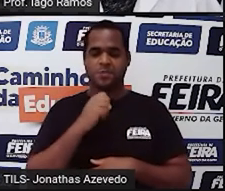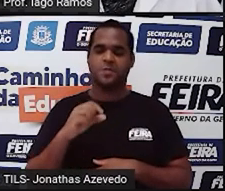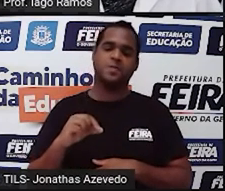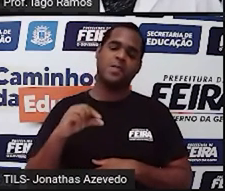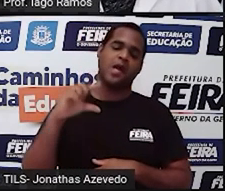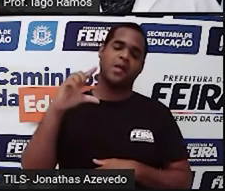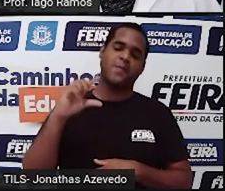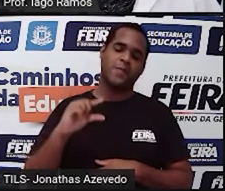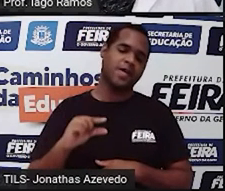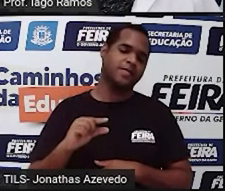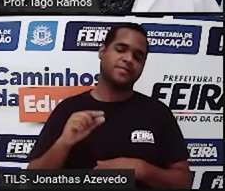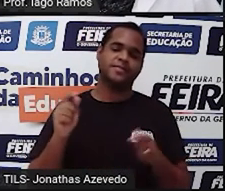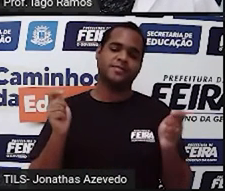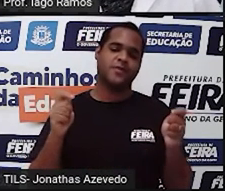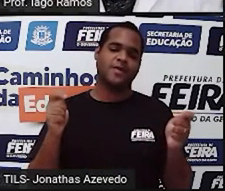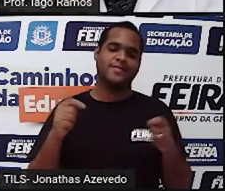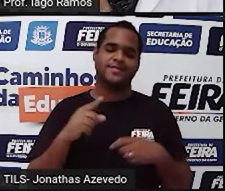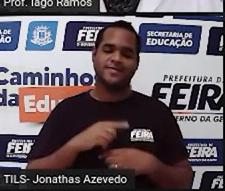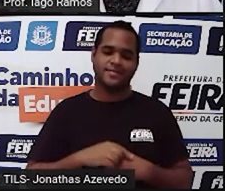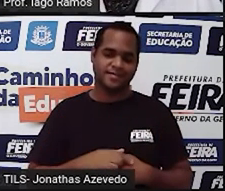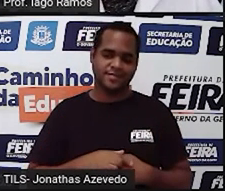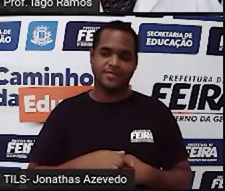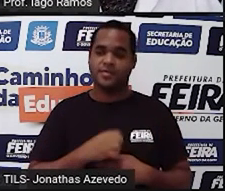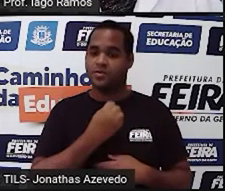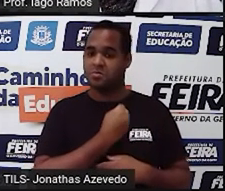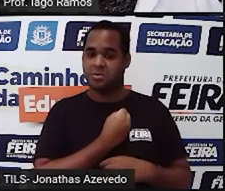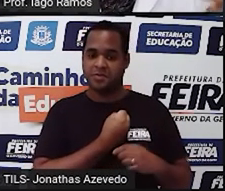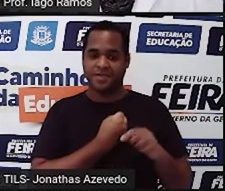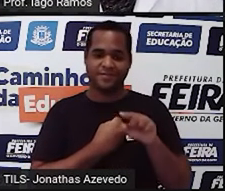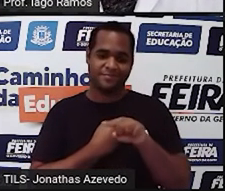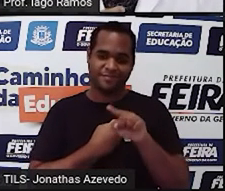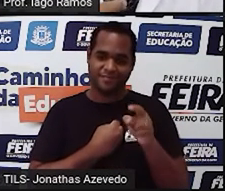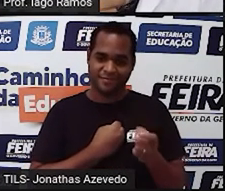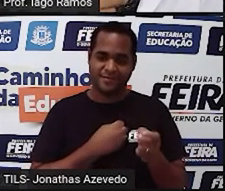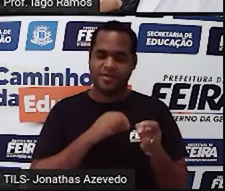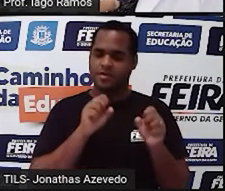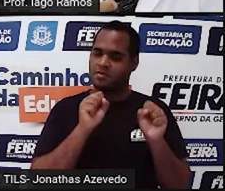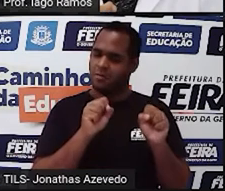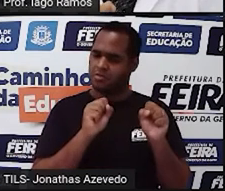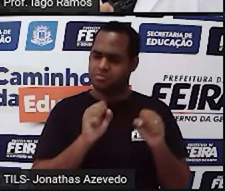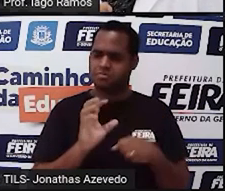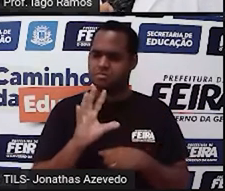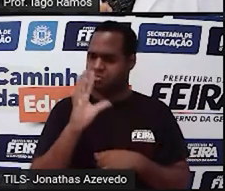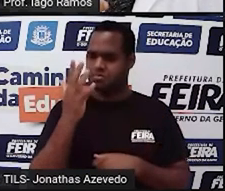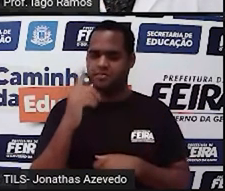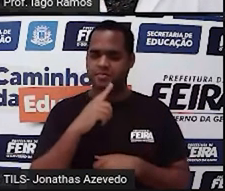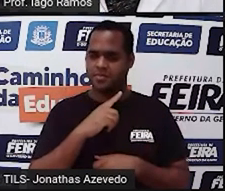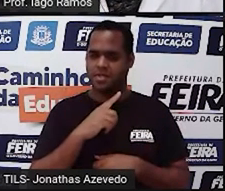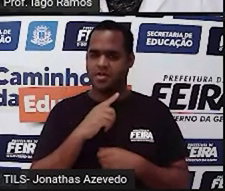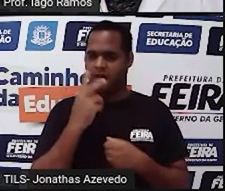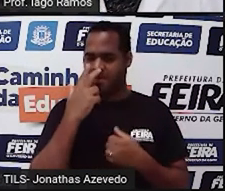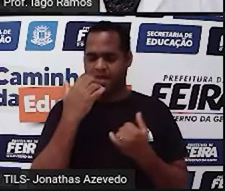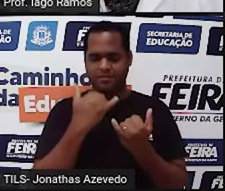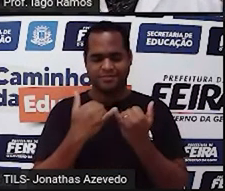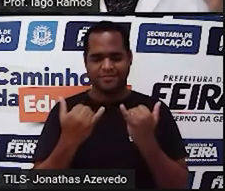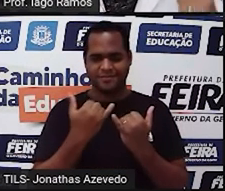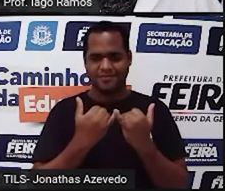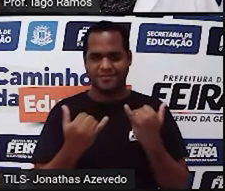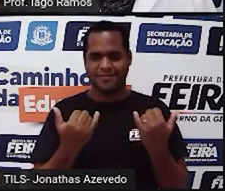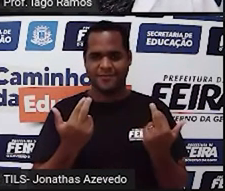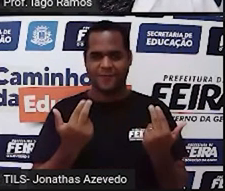bem né pode acontecer do algarismo que tá na frente ser é iguais